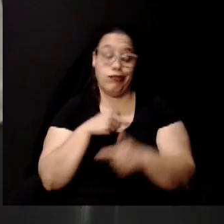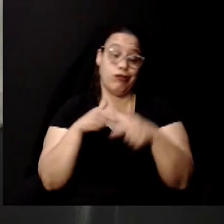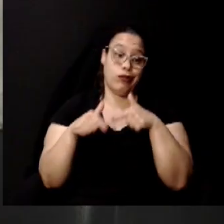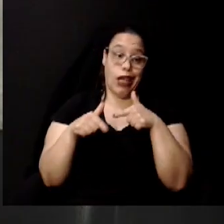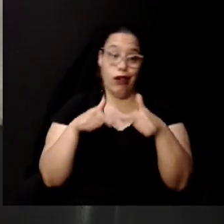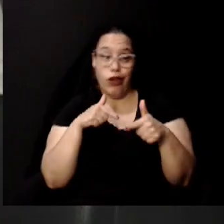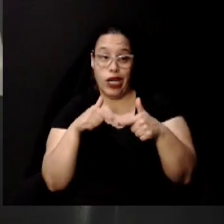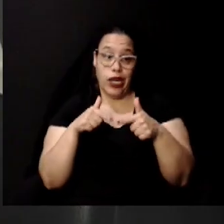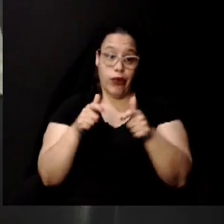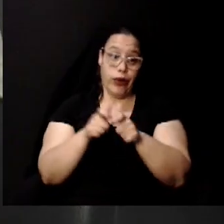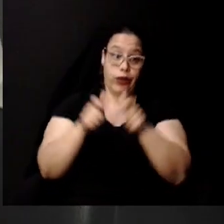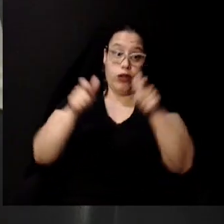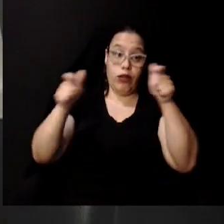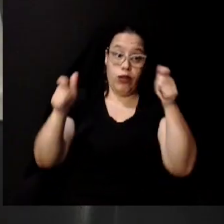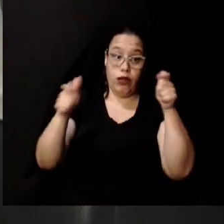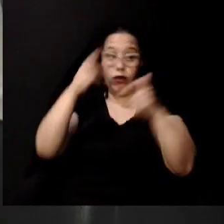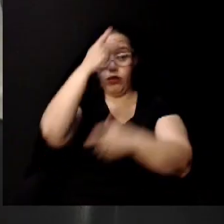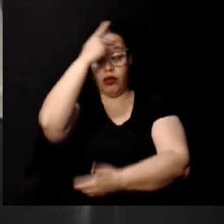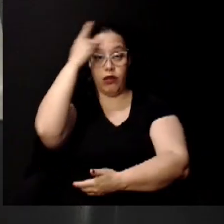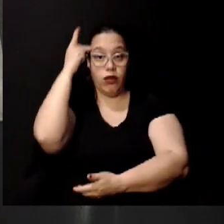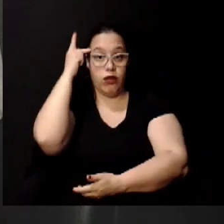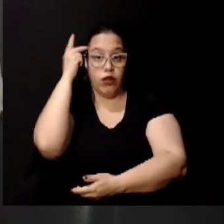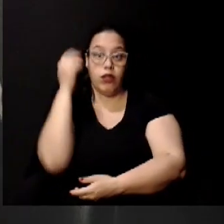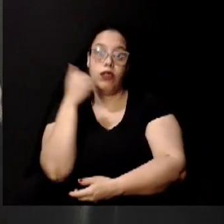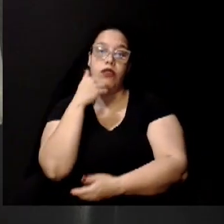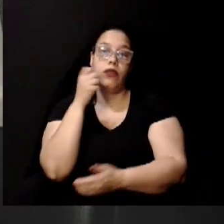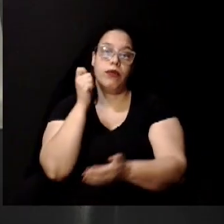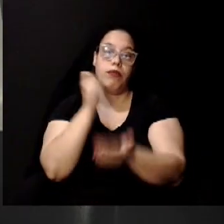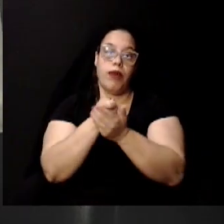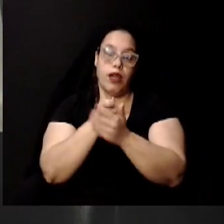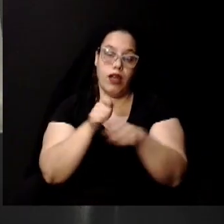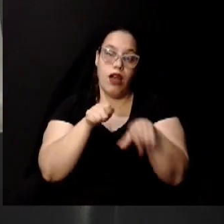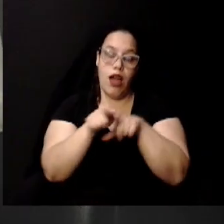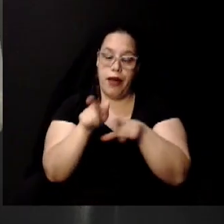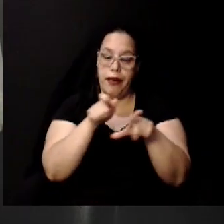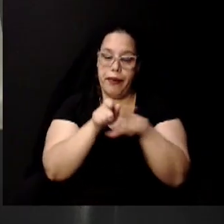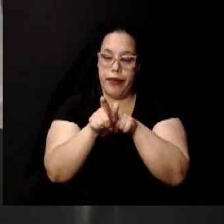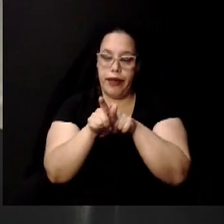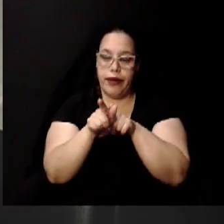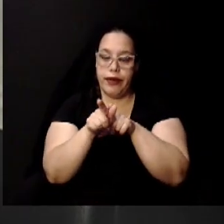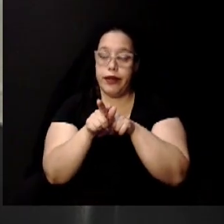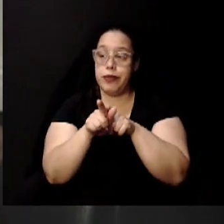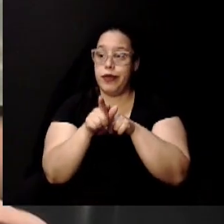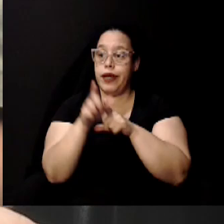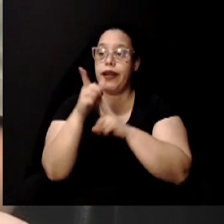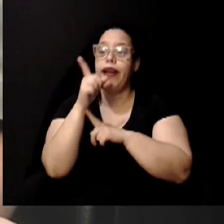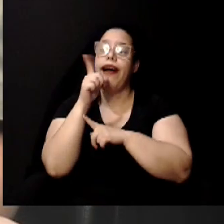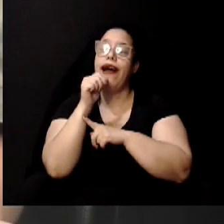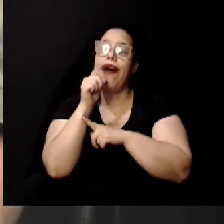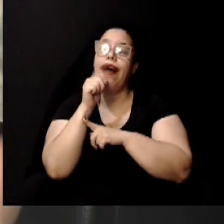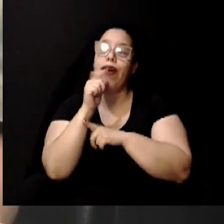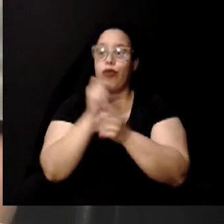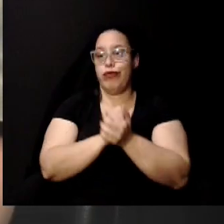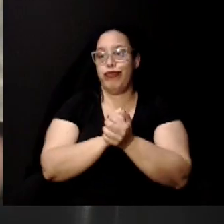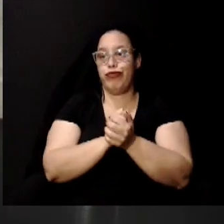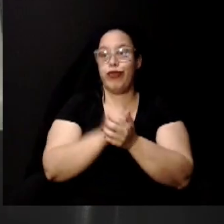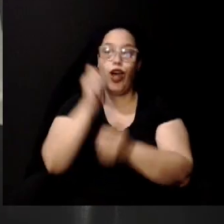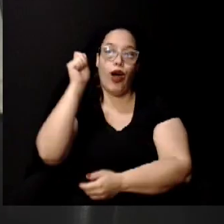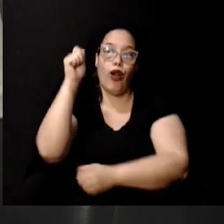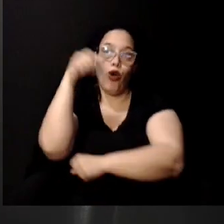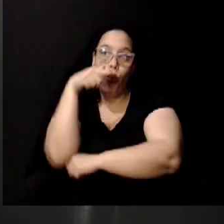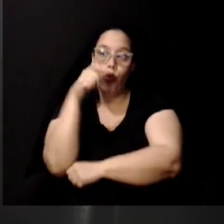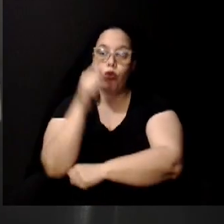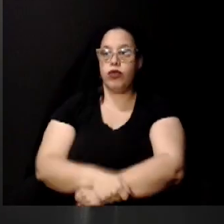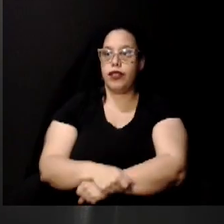maioria das pessoas, mal dá para pagar aluguel, pagar as contas, né? Porque você tem um aumento do custo de vida e